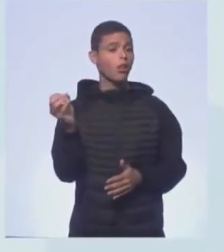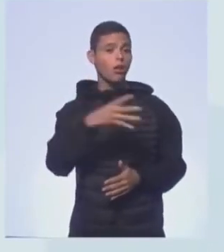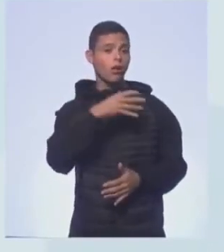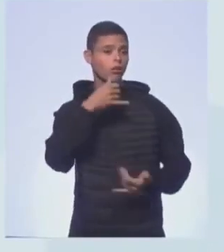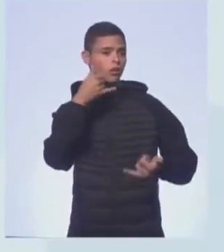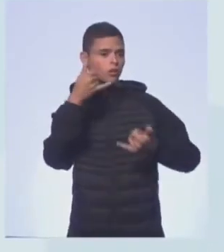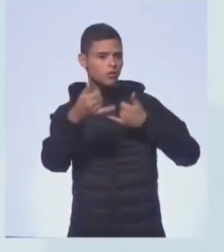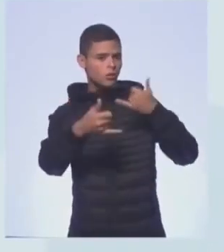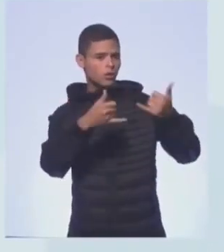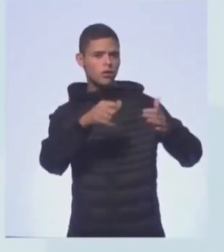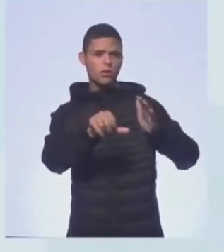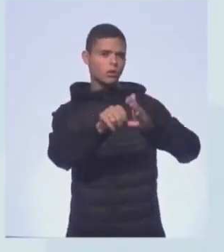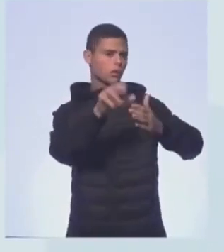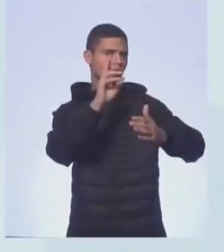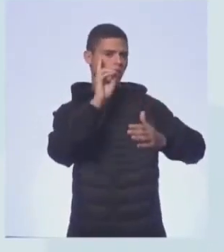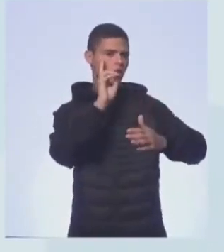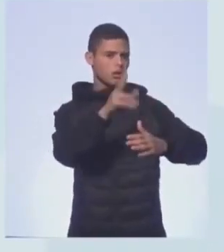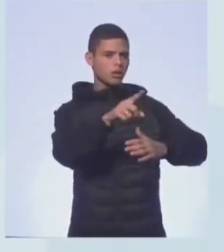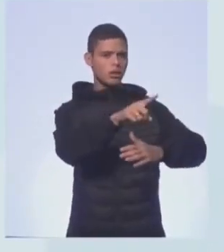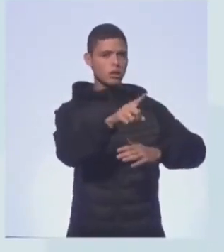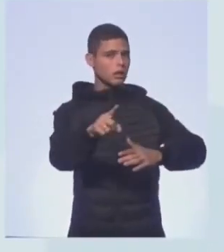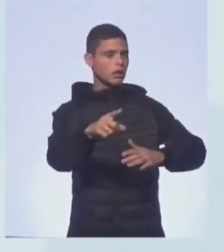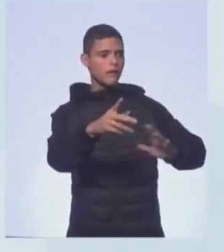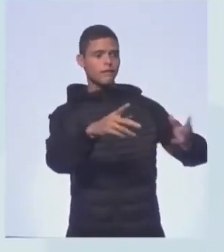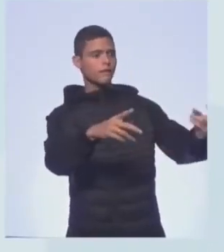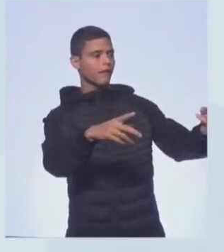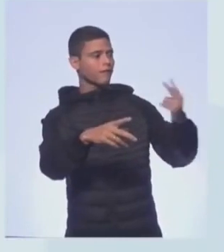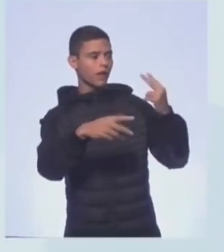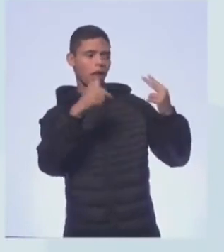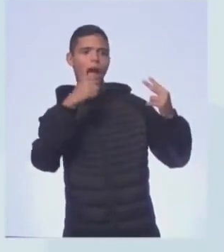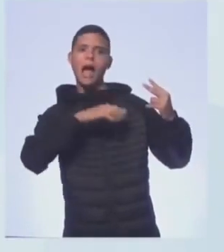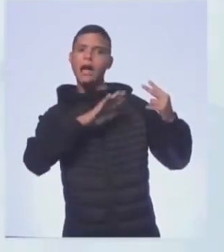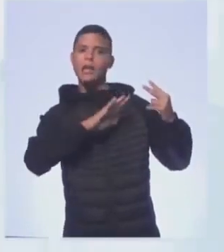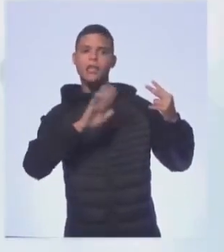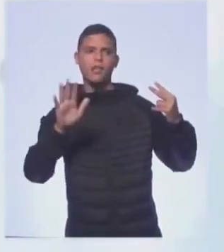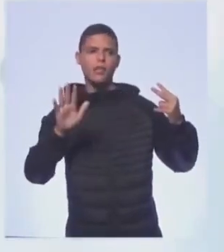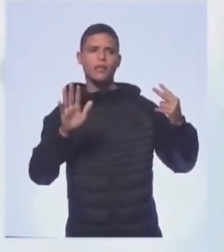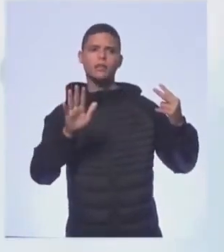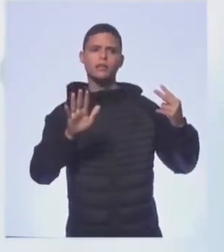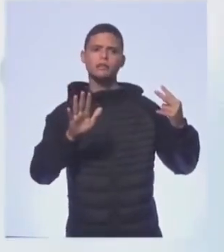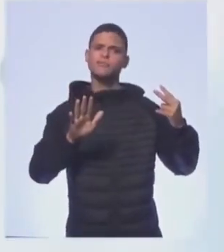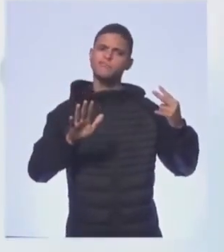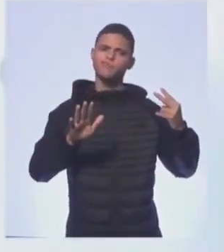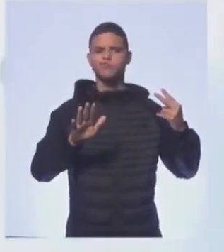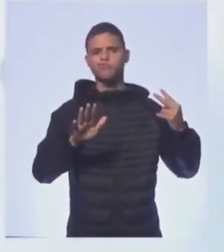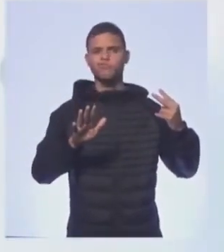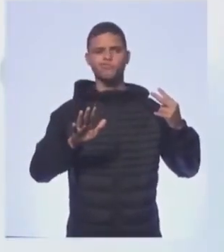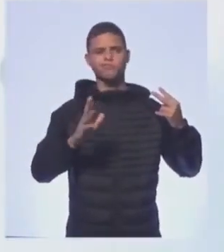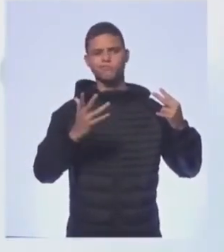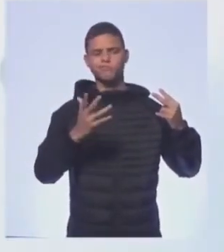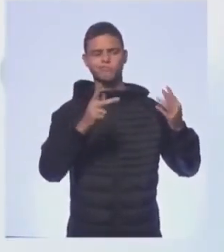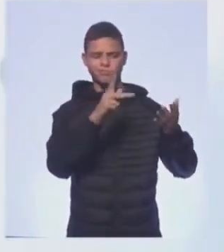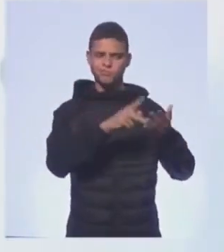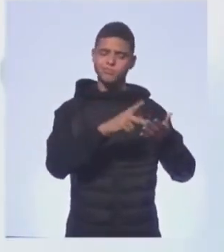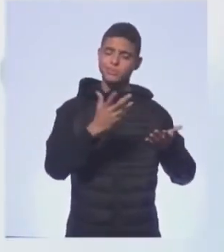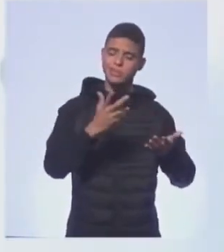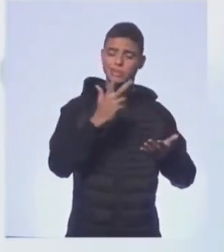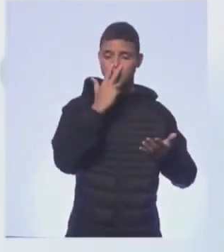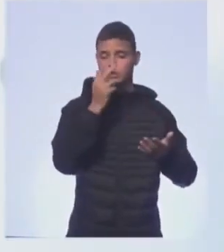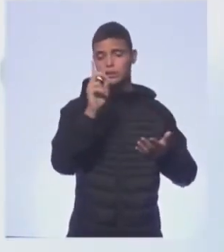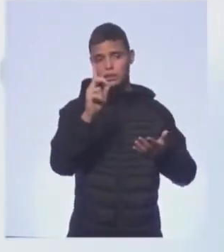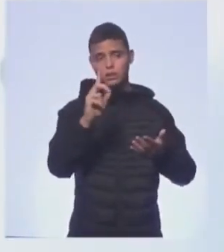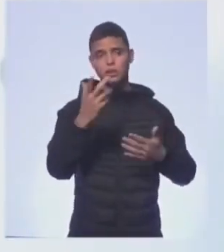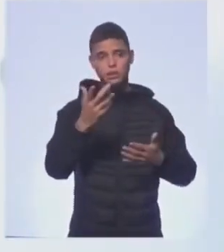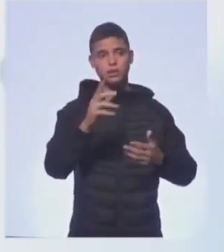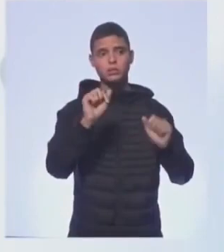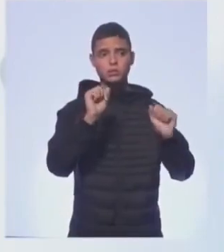de vanguarda, né? Você está vindo só aqui. É muito suspeito isso, né, Pro? A gente tem. Não que não possa existir